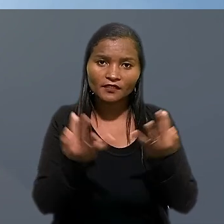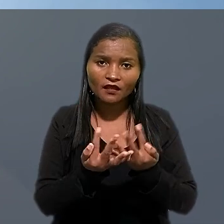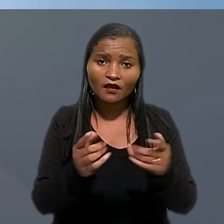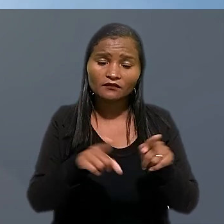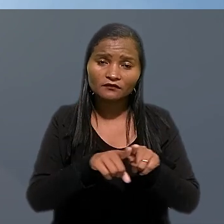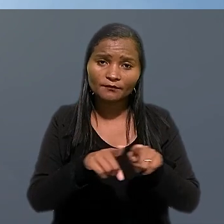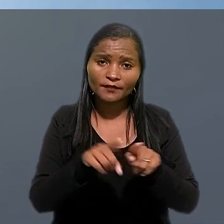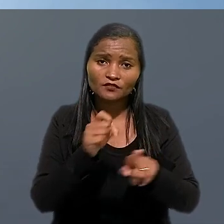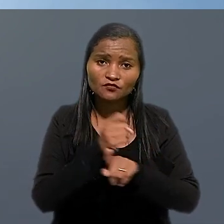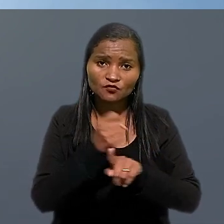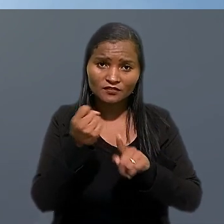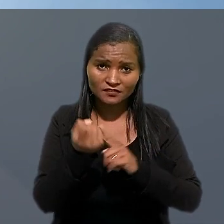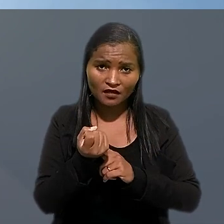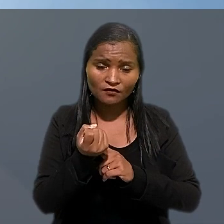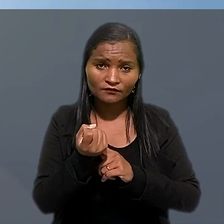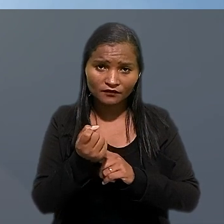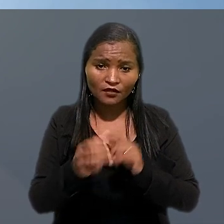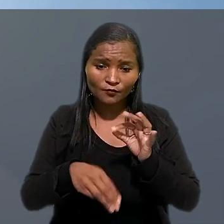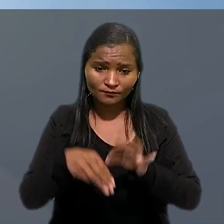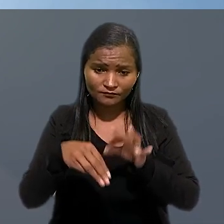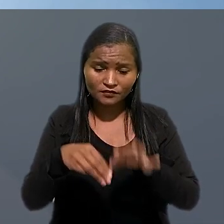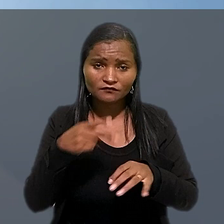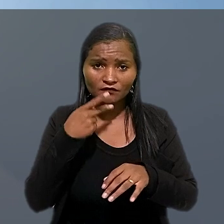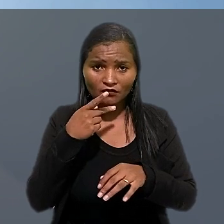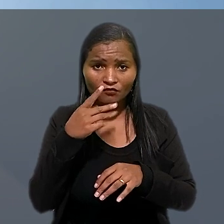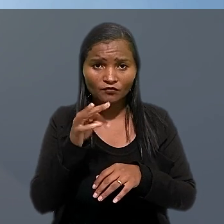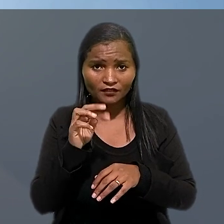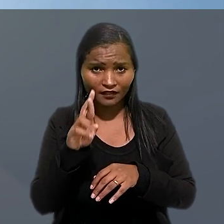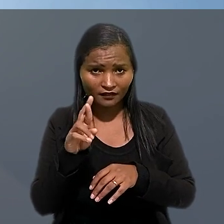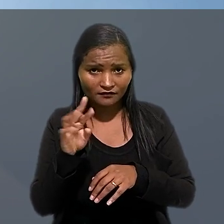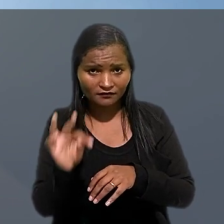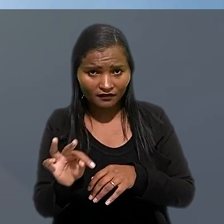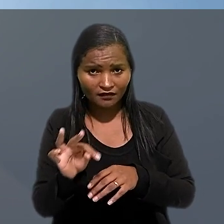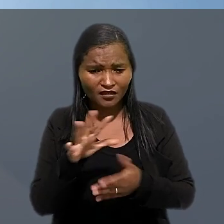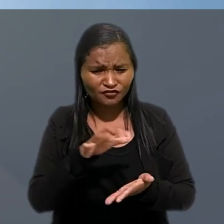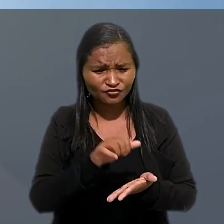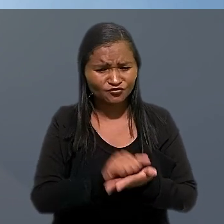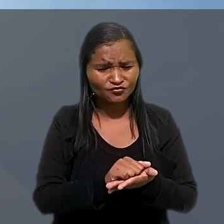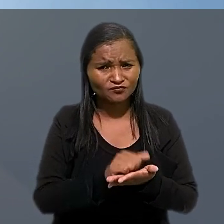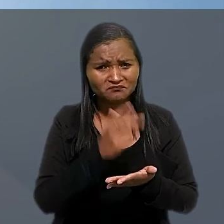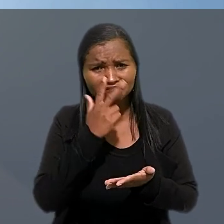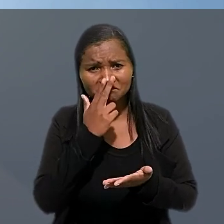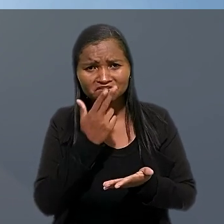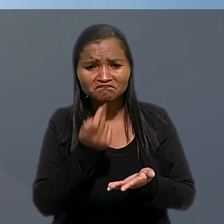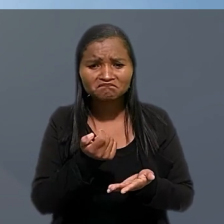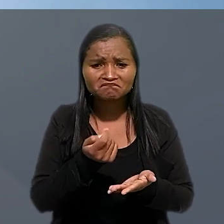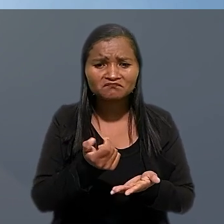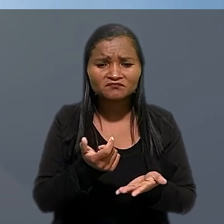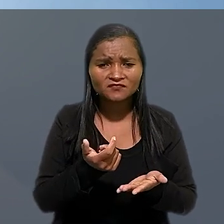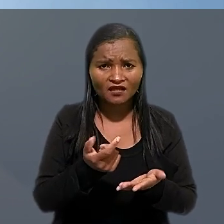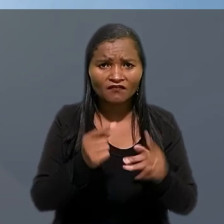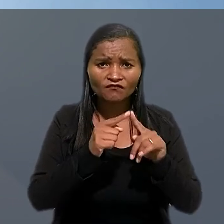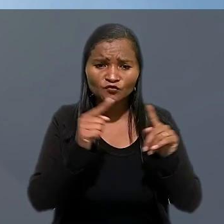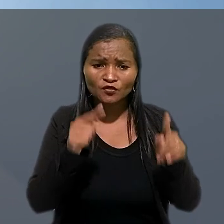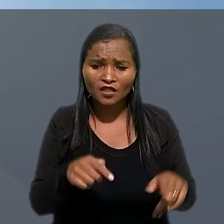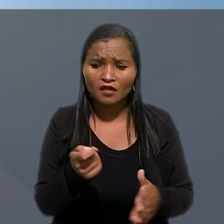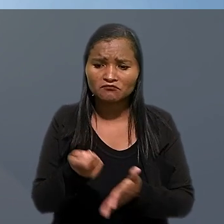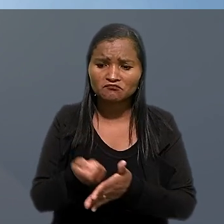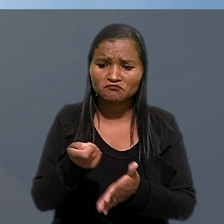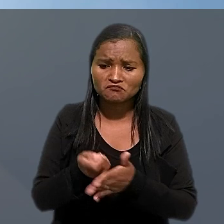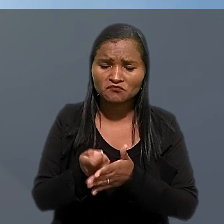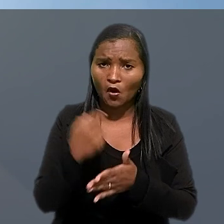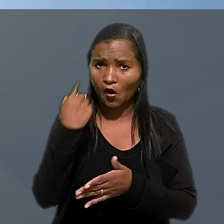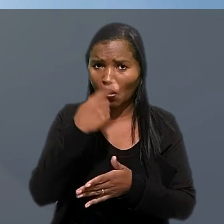e social. Conforme o ministro, o TRT registrou de forma genérica que o empregador, ao exigir uma